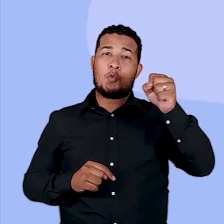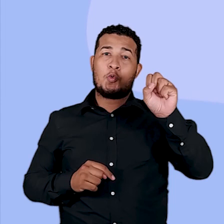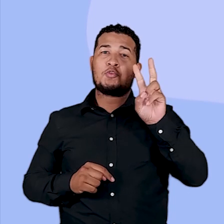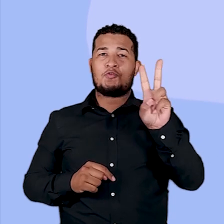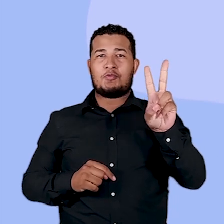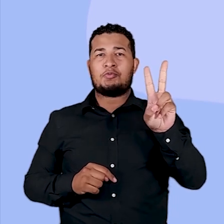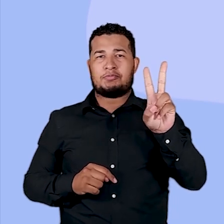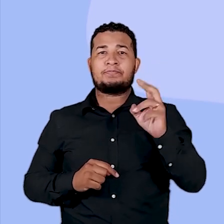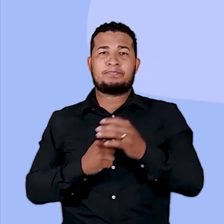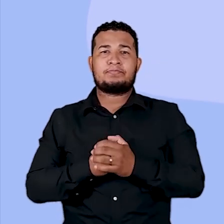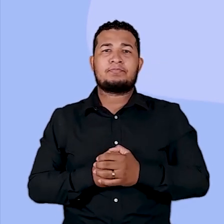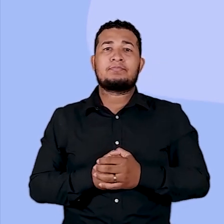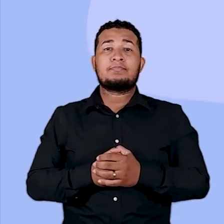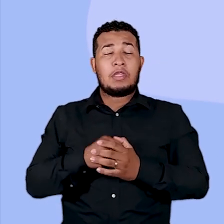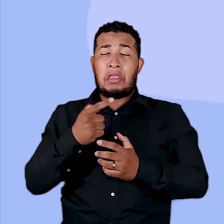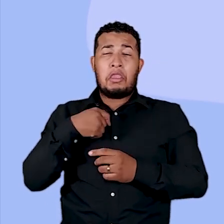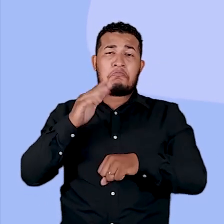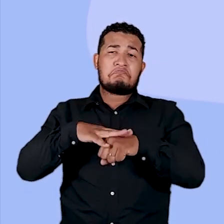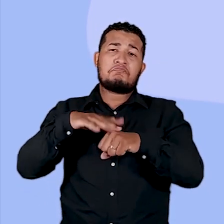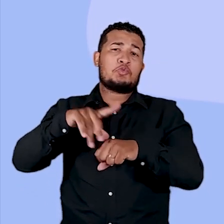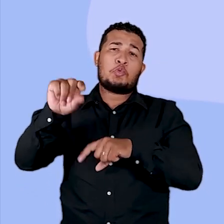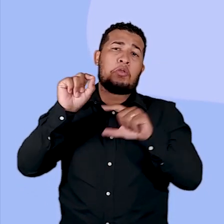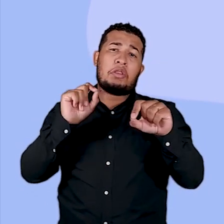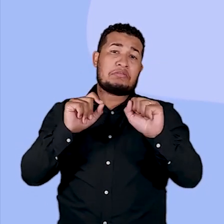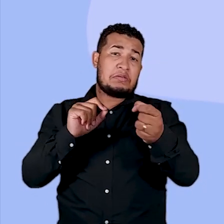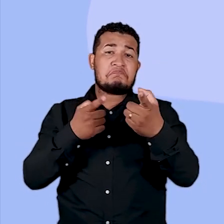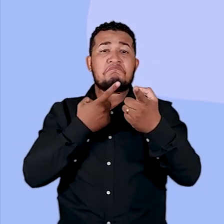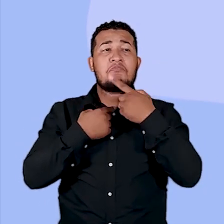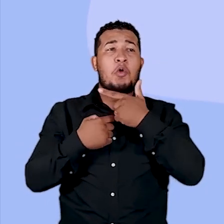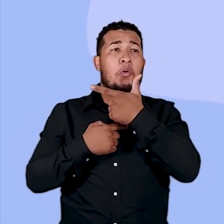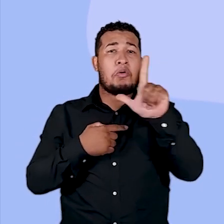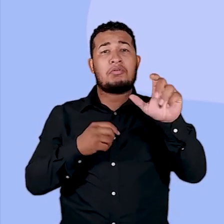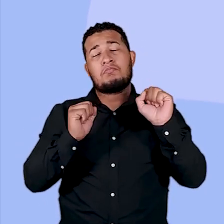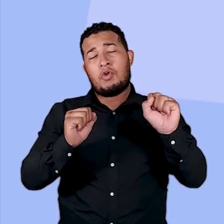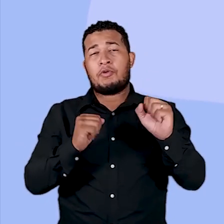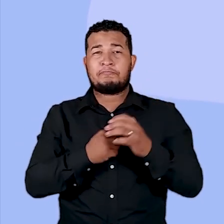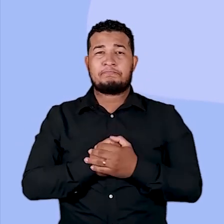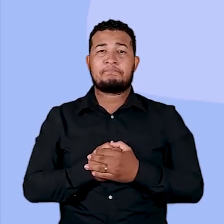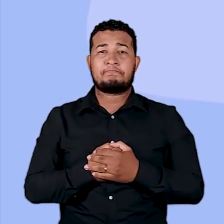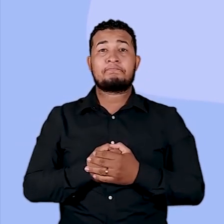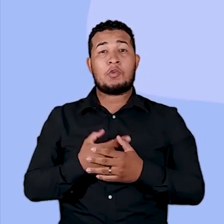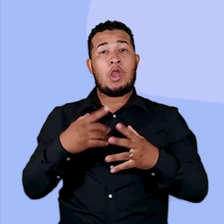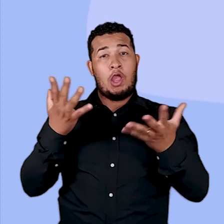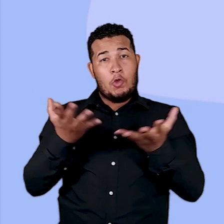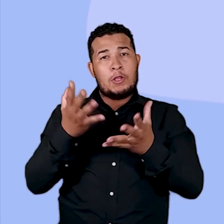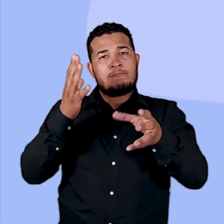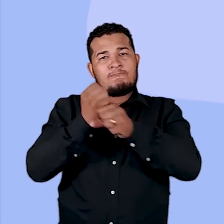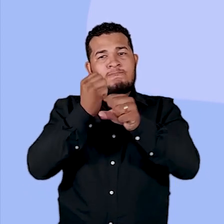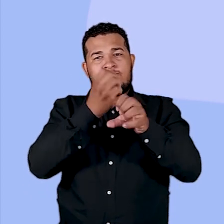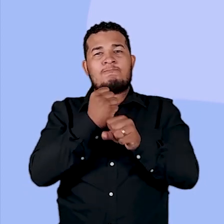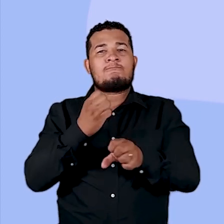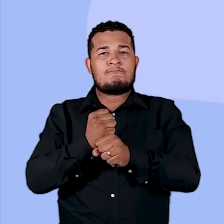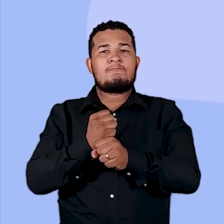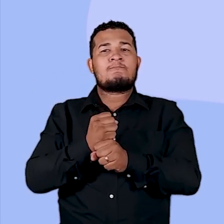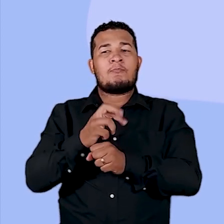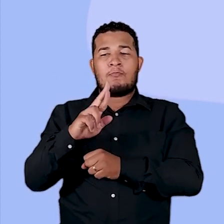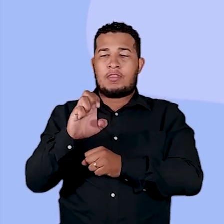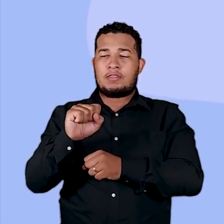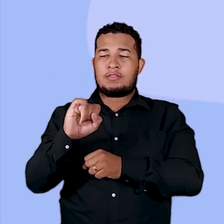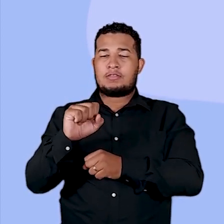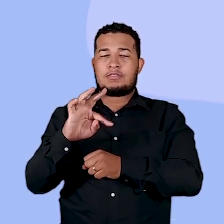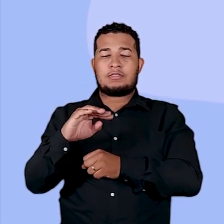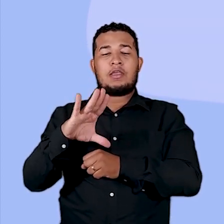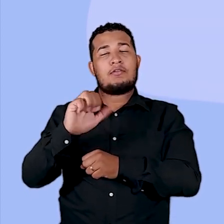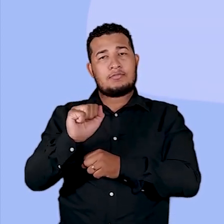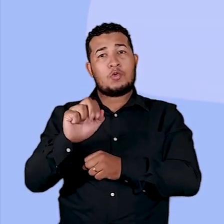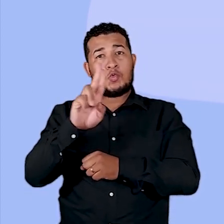a 8 volts. É o ponto que eu escolhi. Você poderia escolher outro, sem problema nenhum. Então vamos calcular a resistência usando